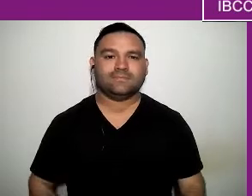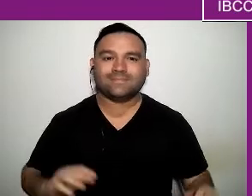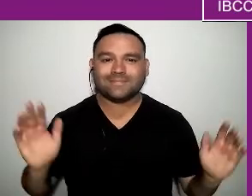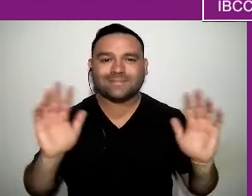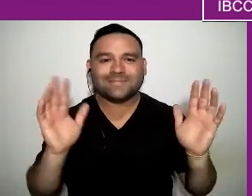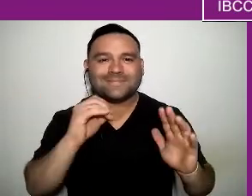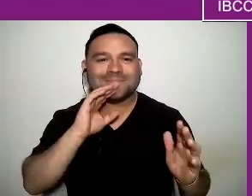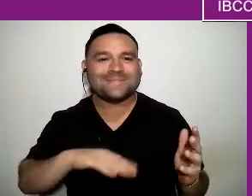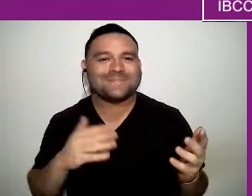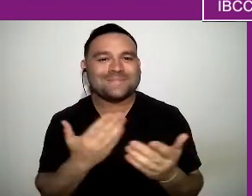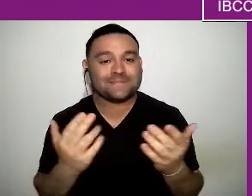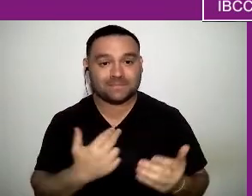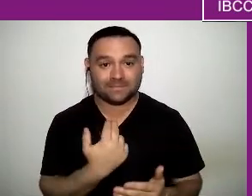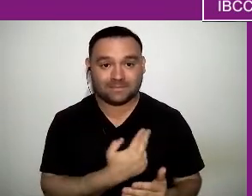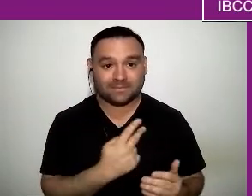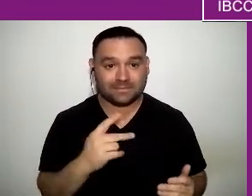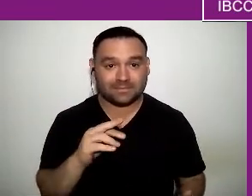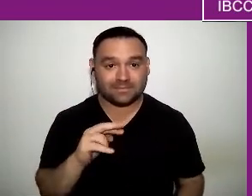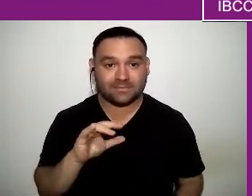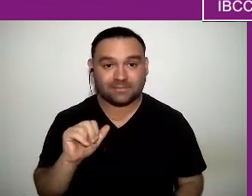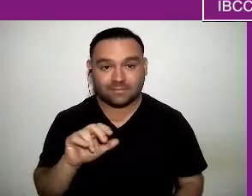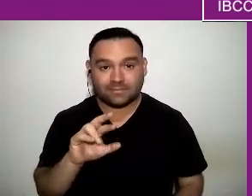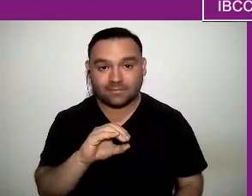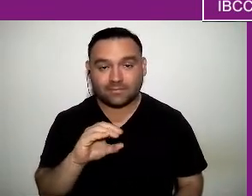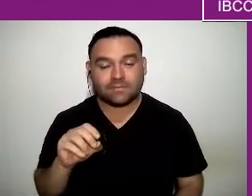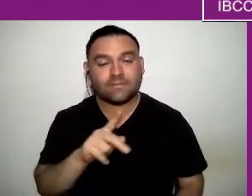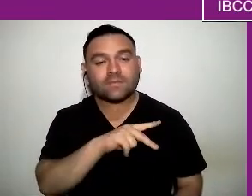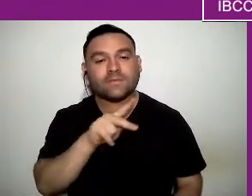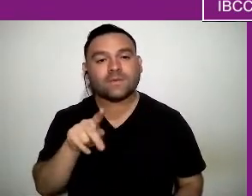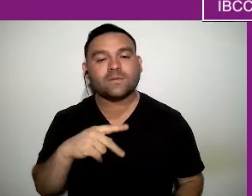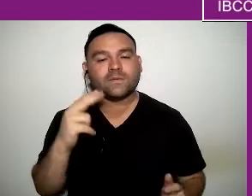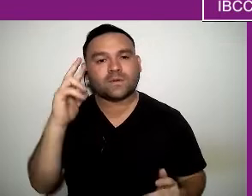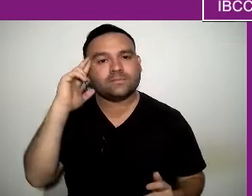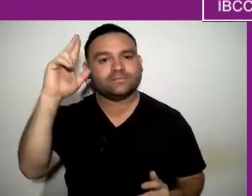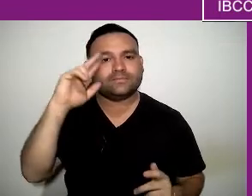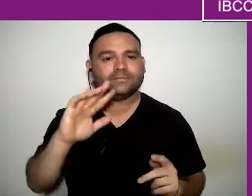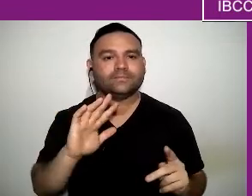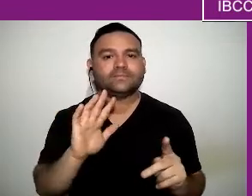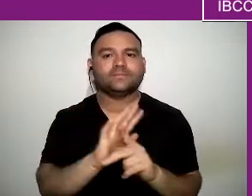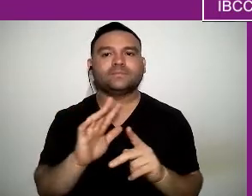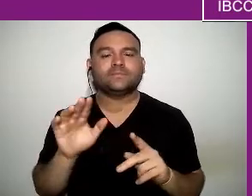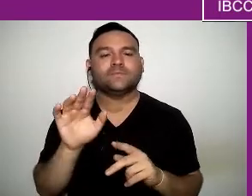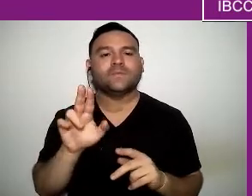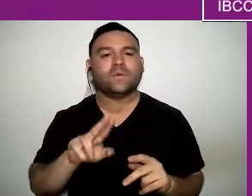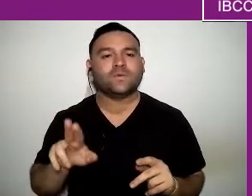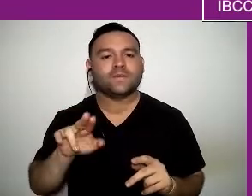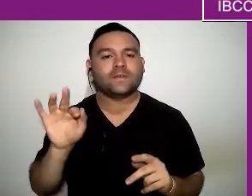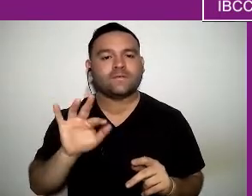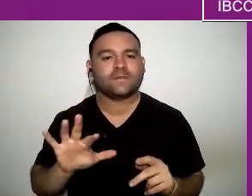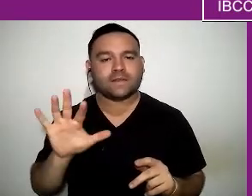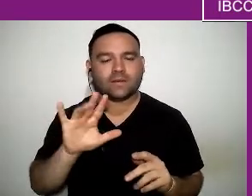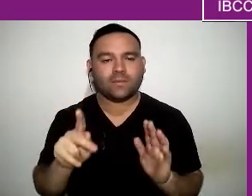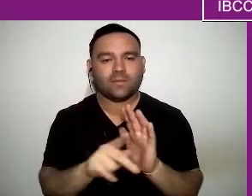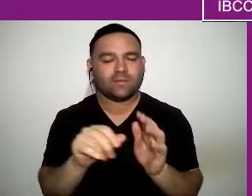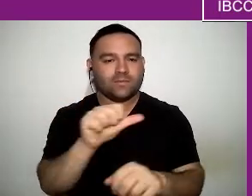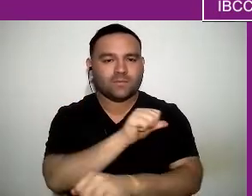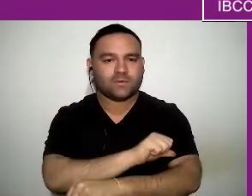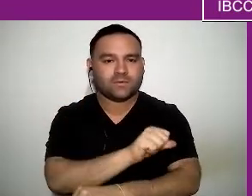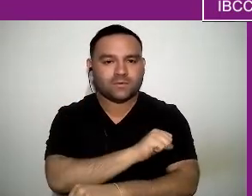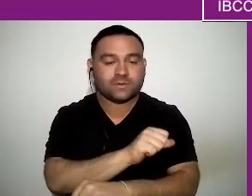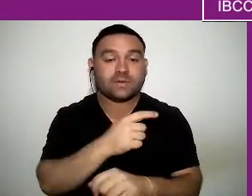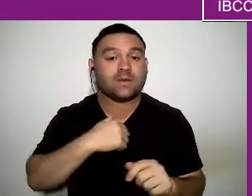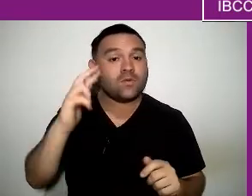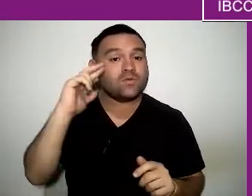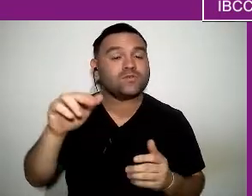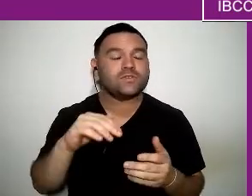Boa tarde a todos. Meu nome é Patrícia Rocco, eu sou professora titular da Universidade Federal do Rio de Janeiro,